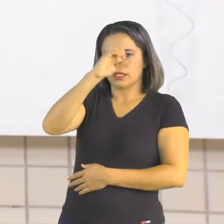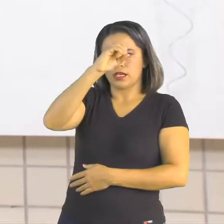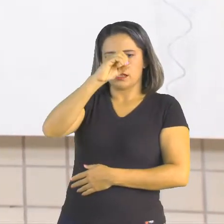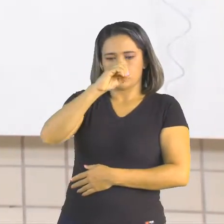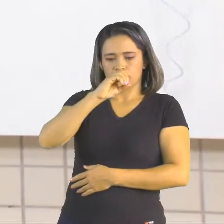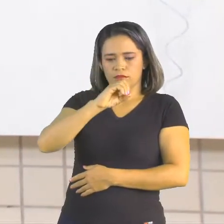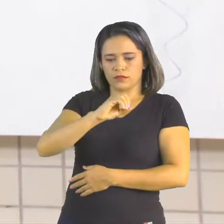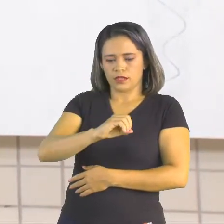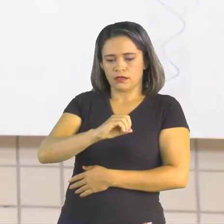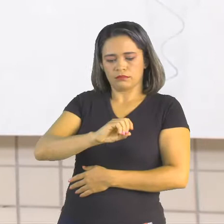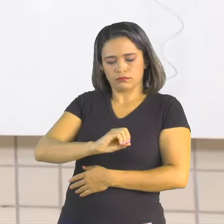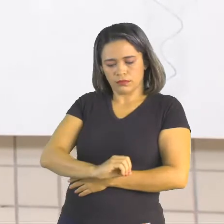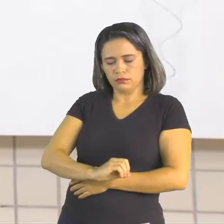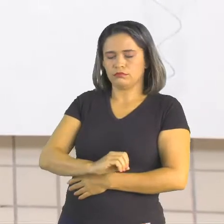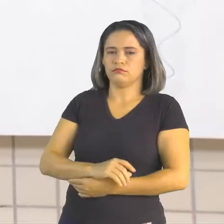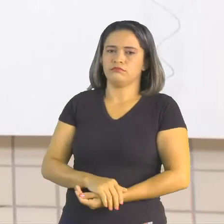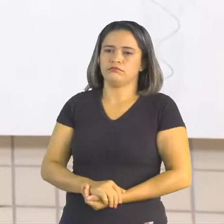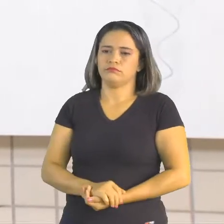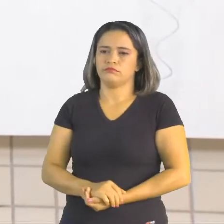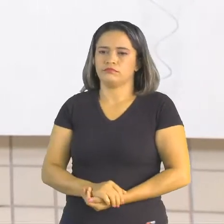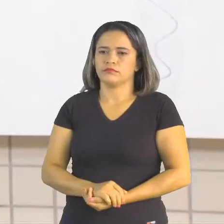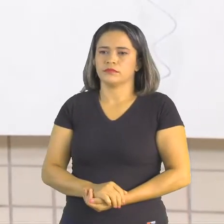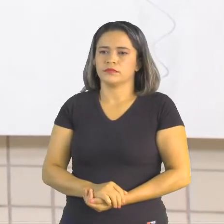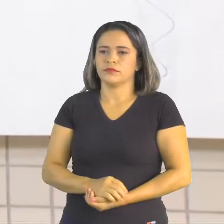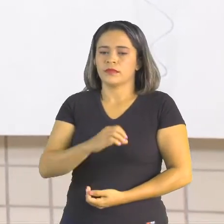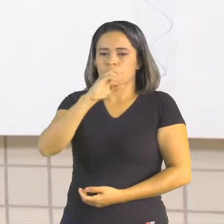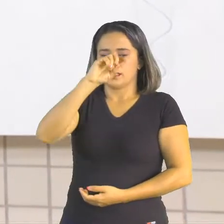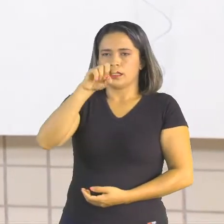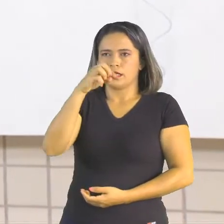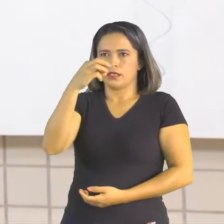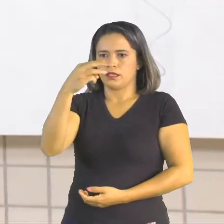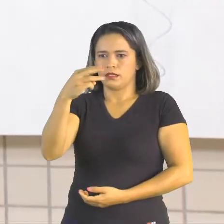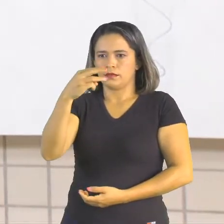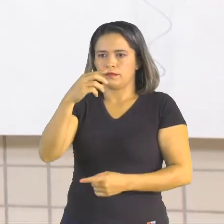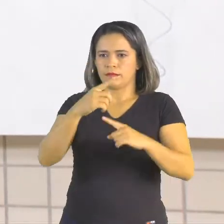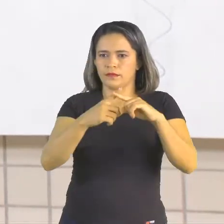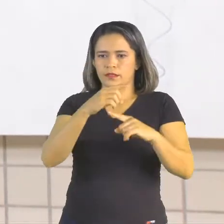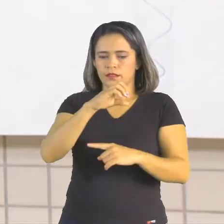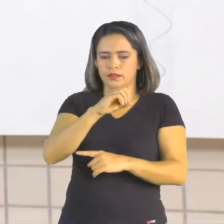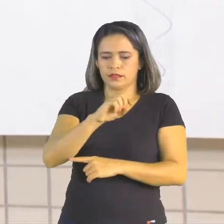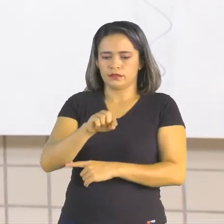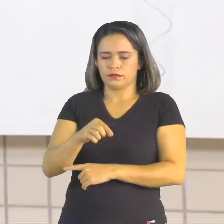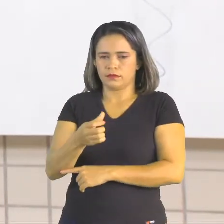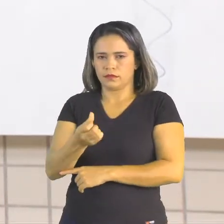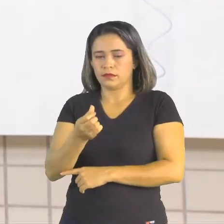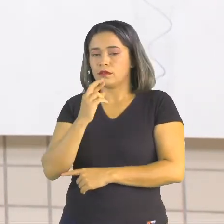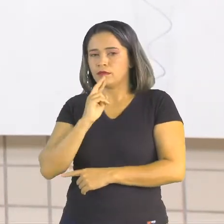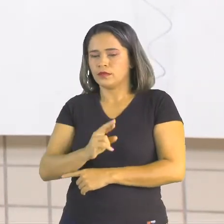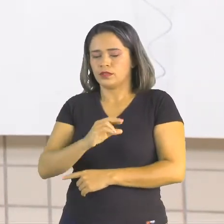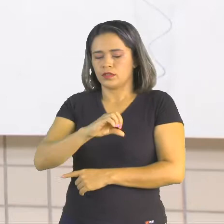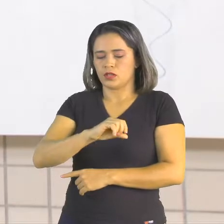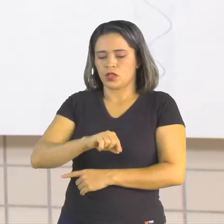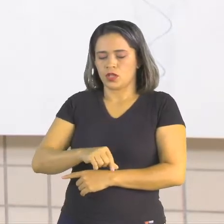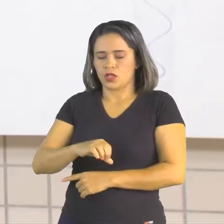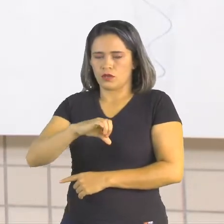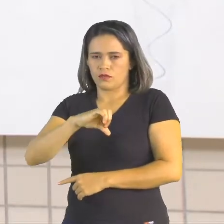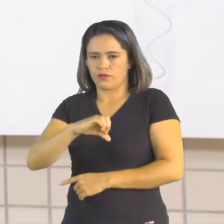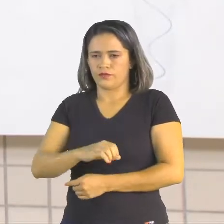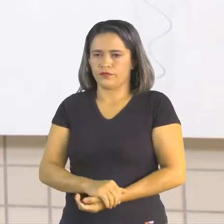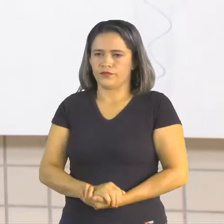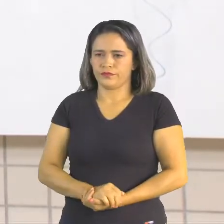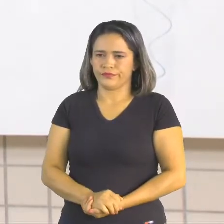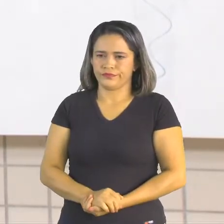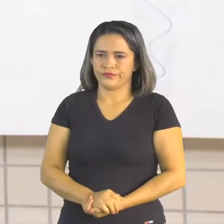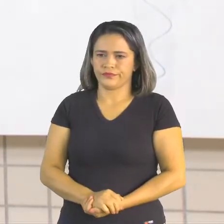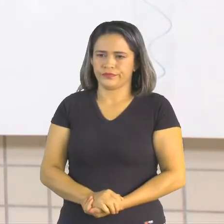0. Então, 3 décimos mais 6 décimos é o quê? 9 décimos.